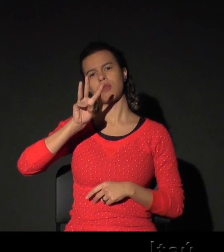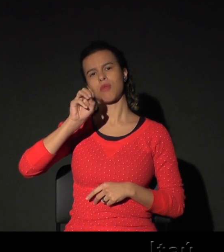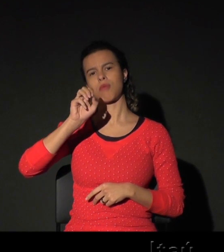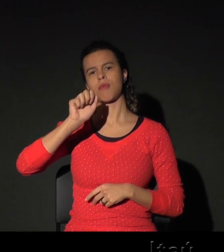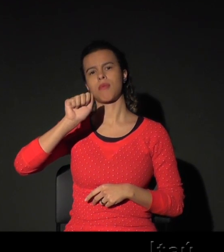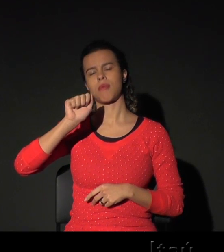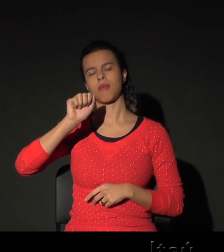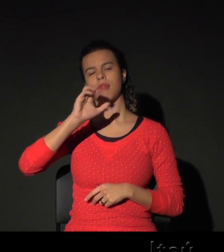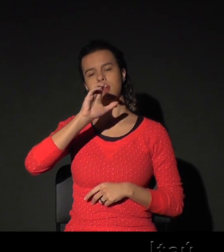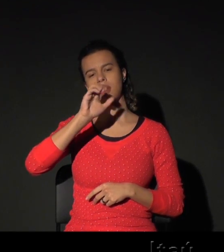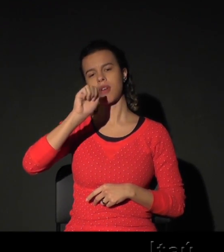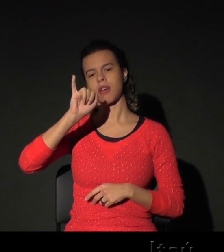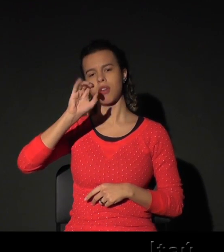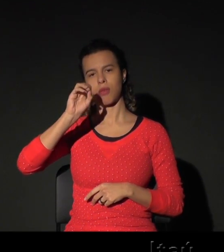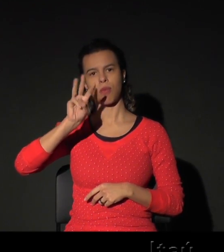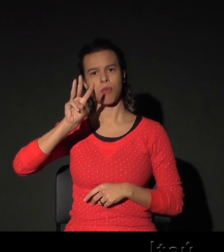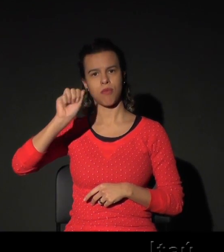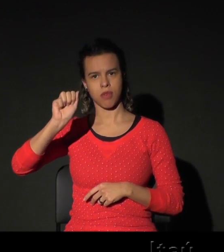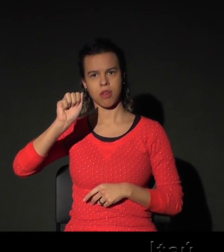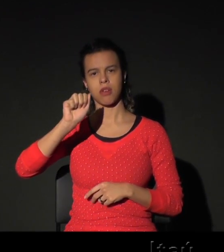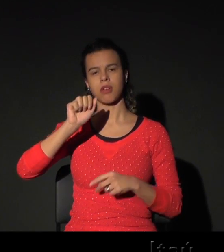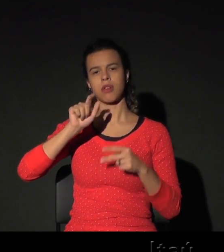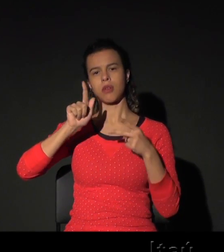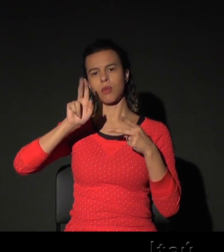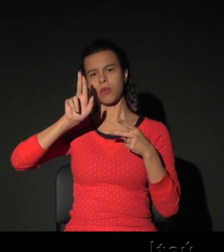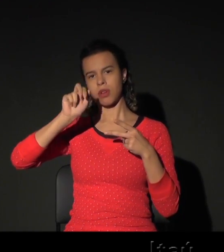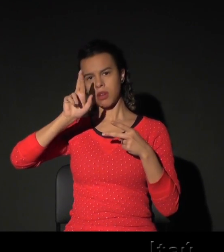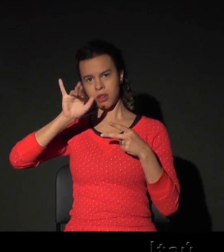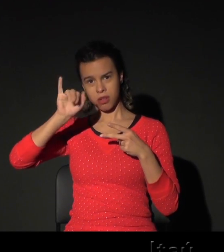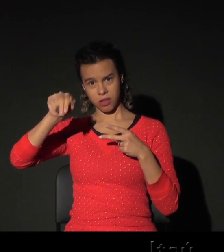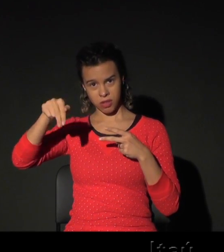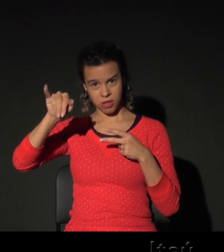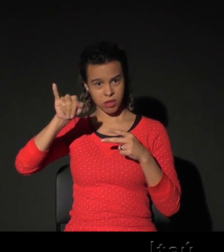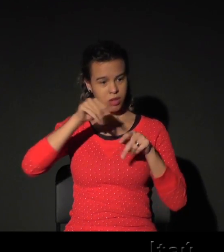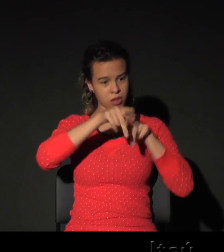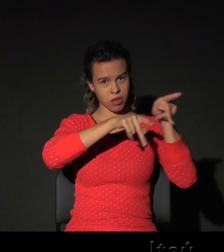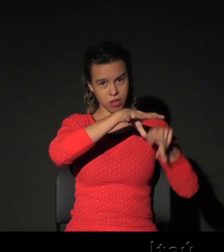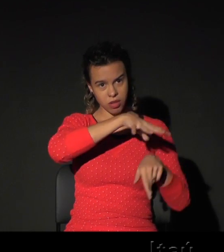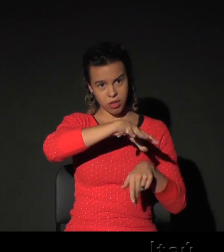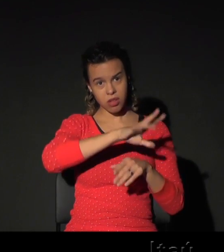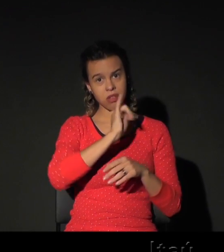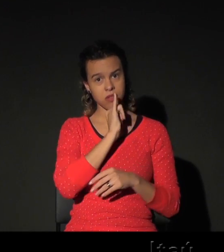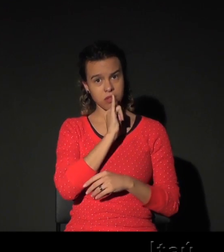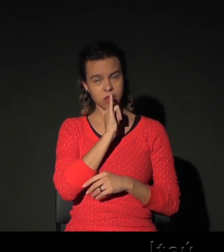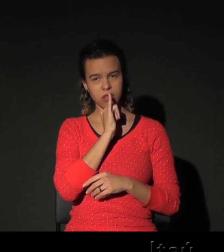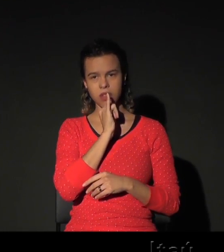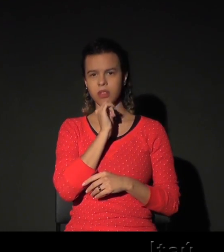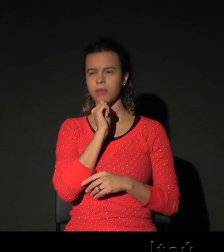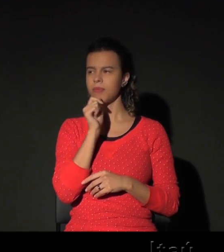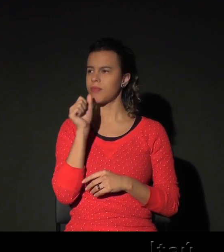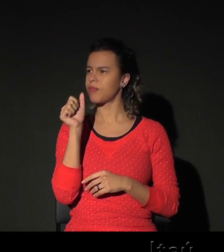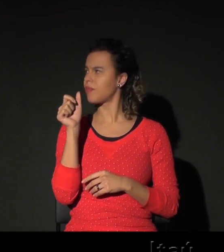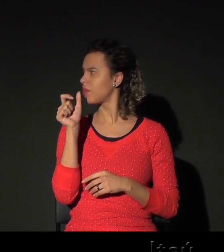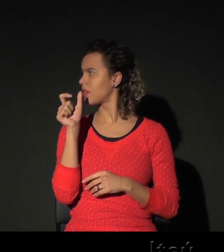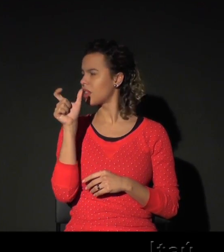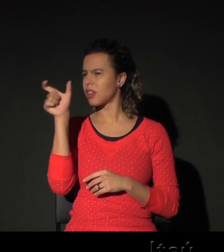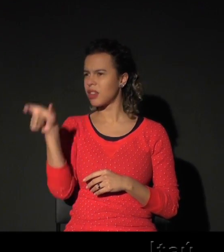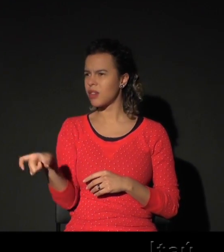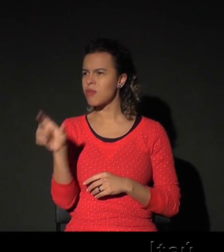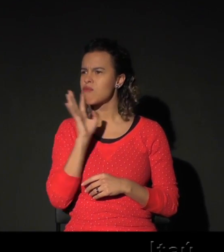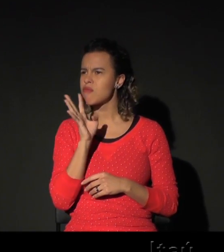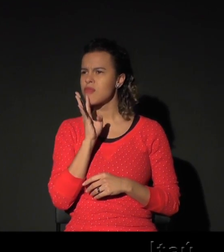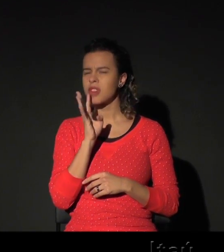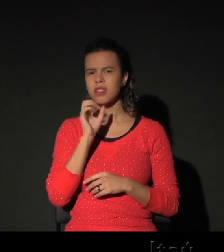e que por exemplo essa essa stévia não sei se vocês